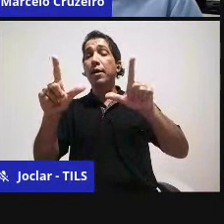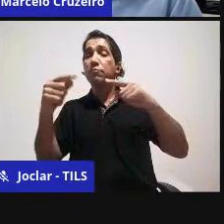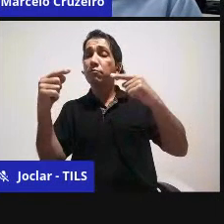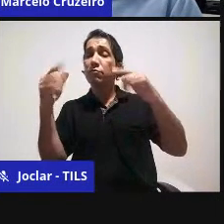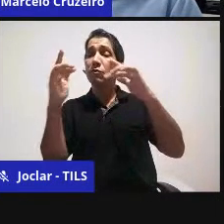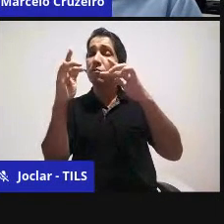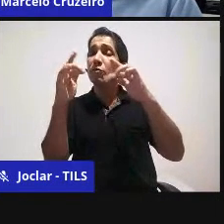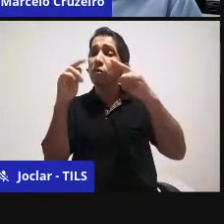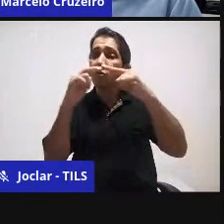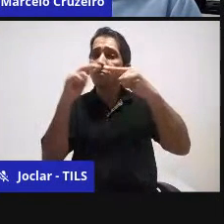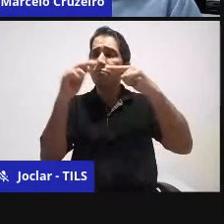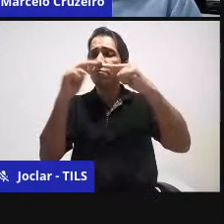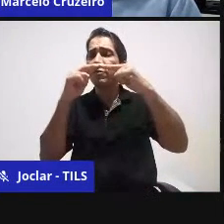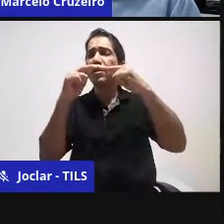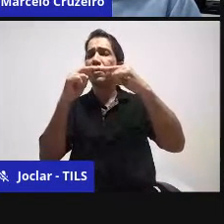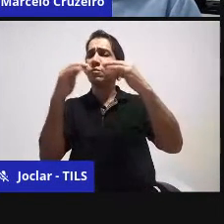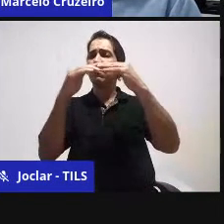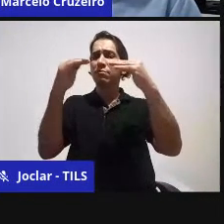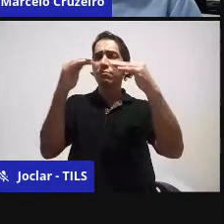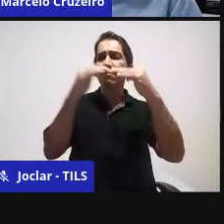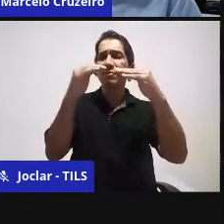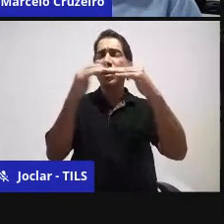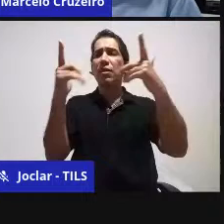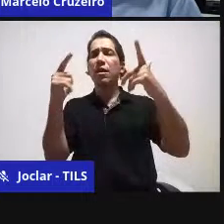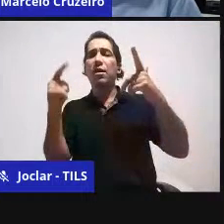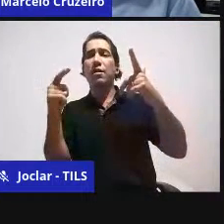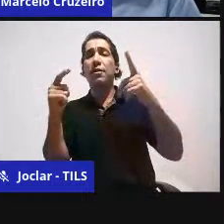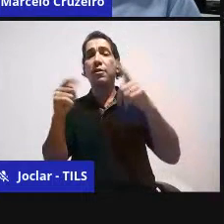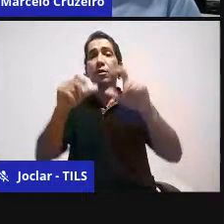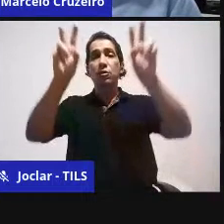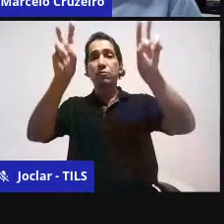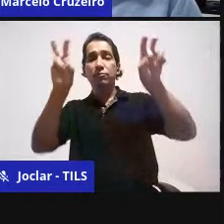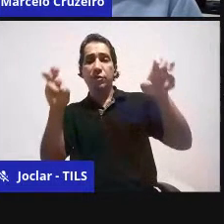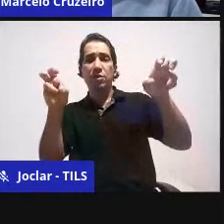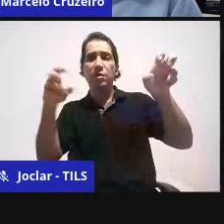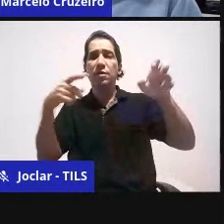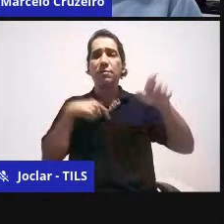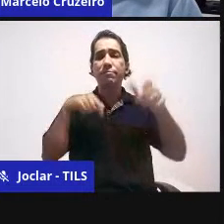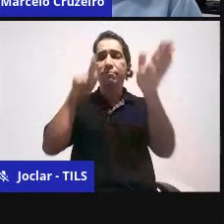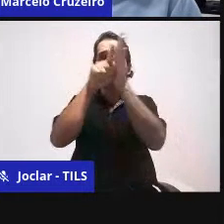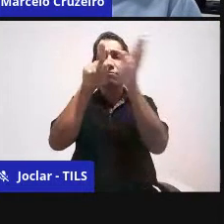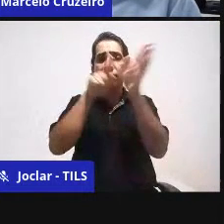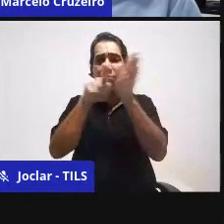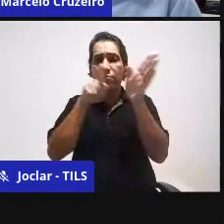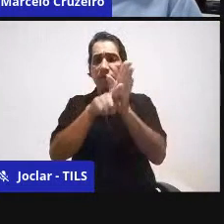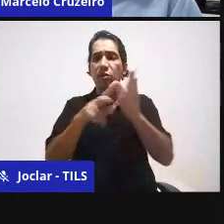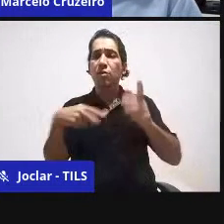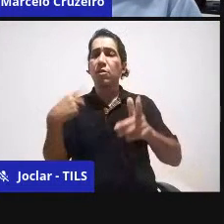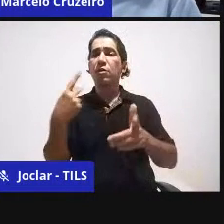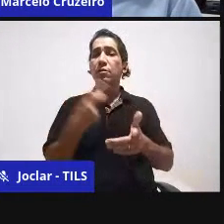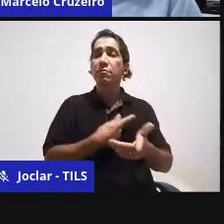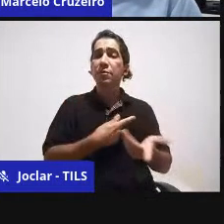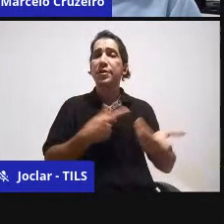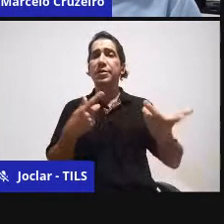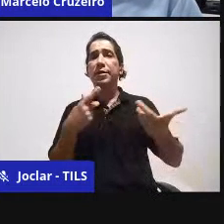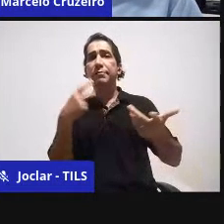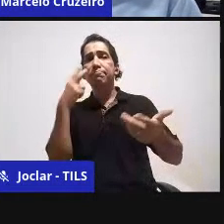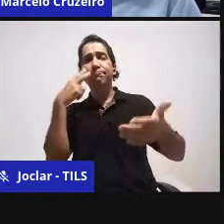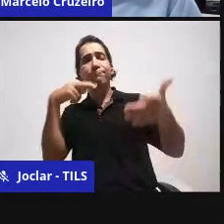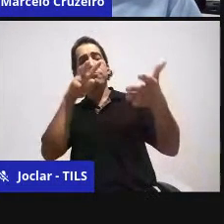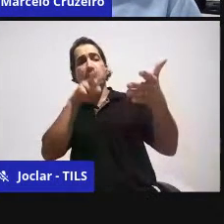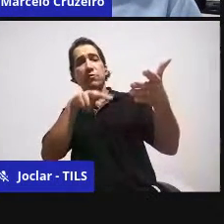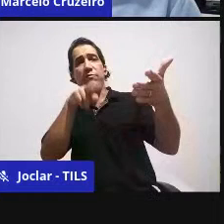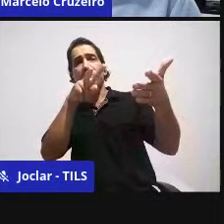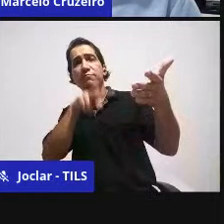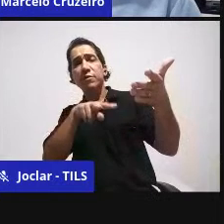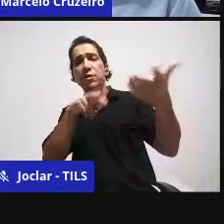né? Que são algumas questões, né, que a gente tem a gente tem lido a respeito, né? Eu